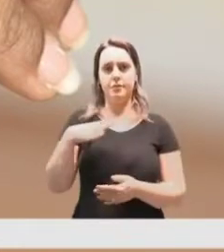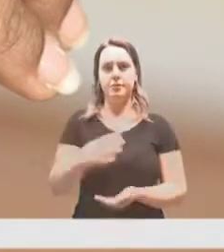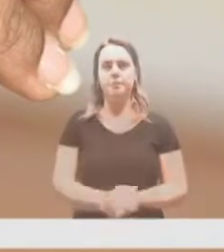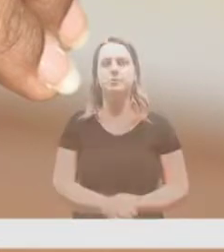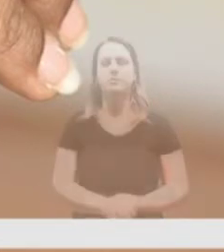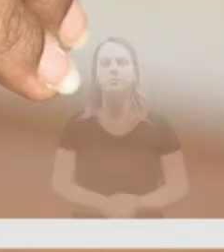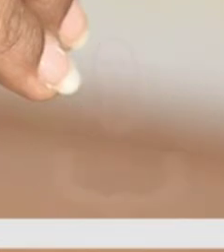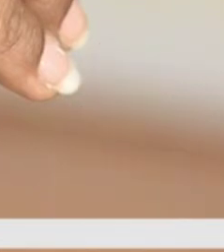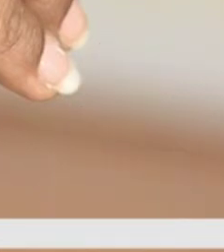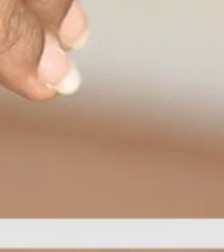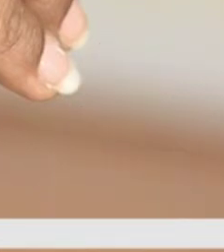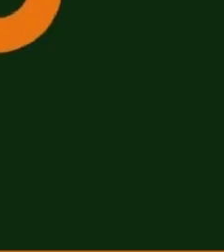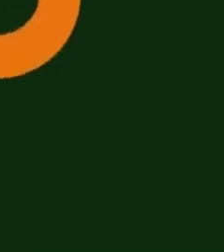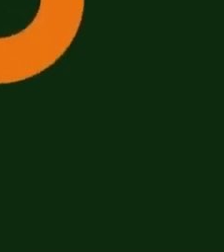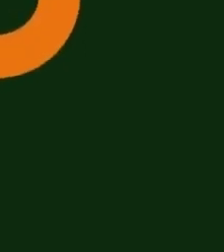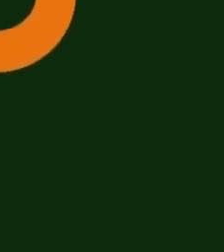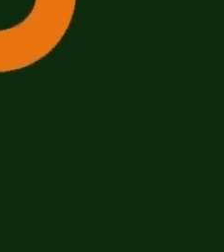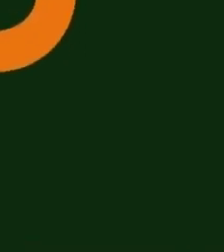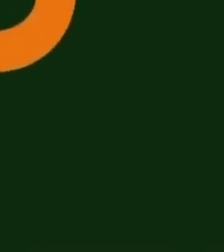é abraçar a cidade.